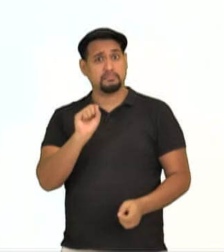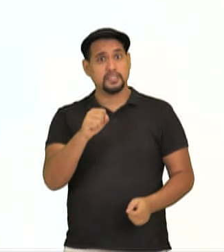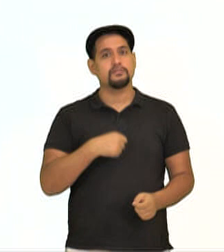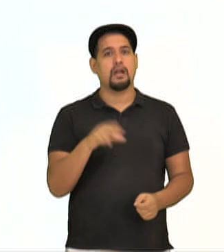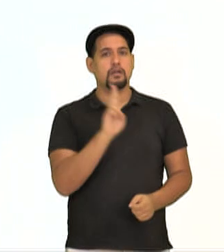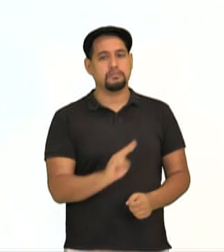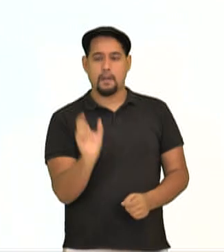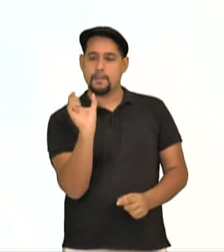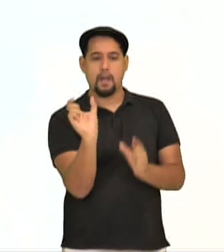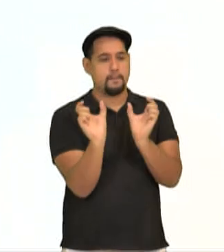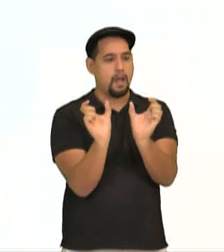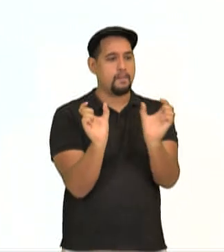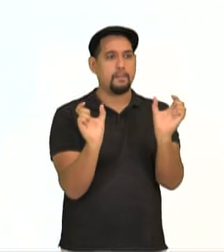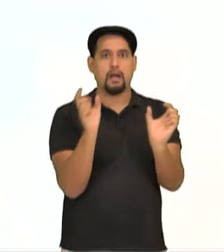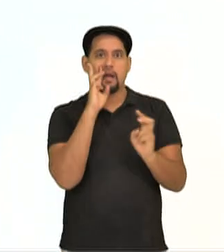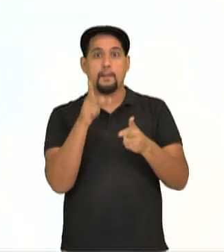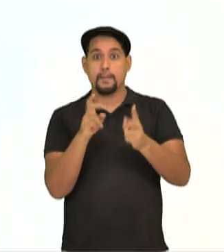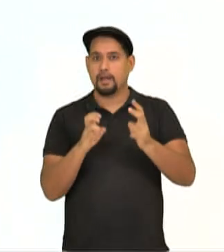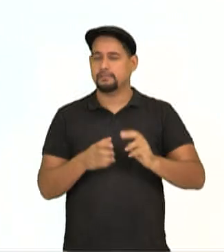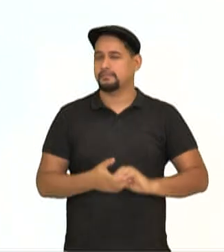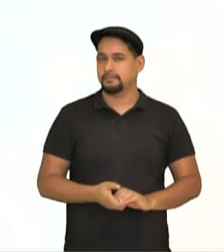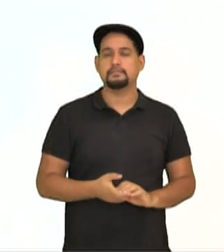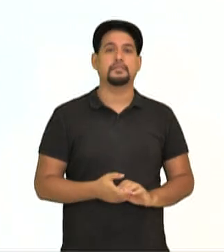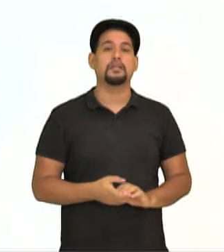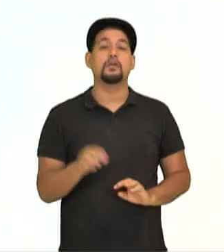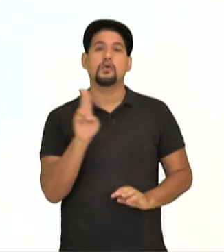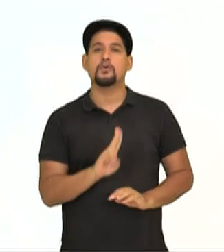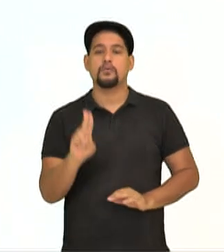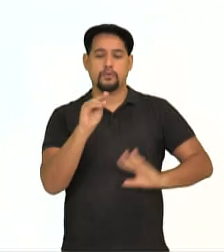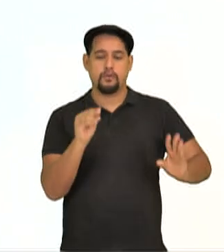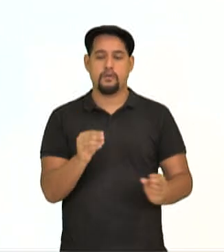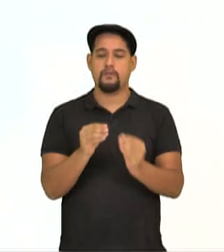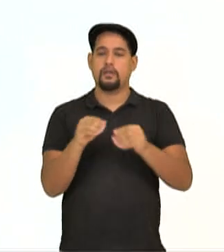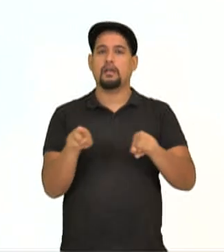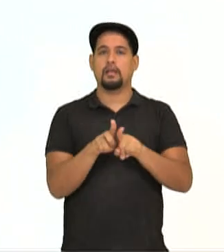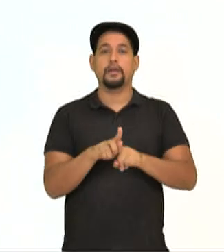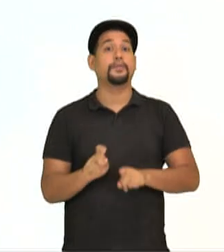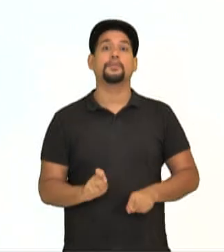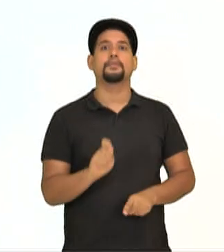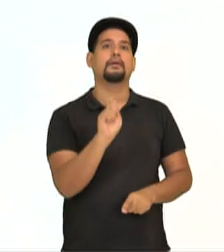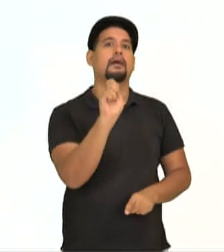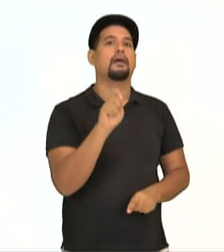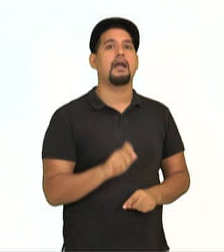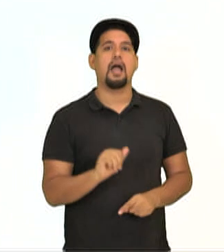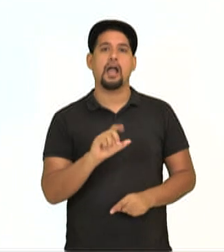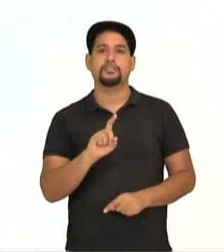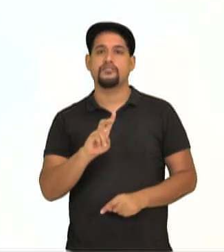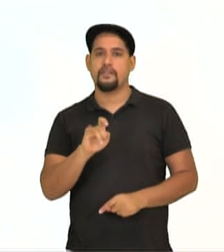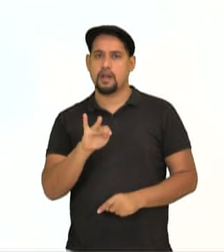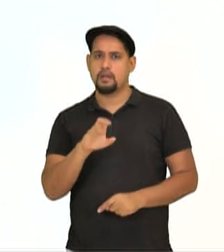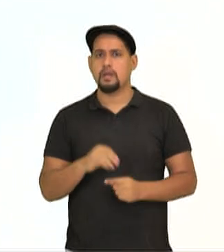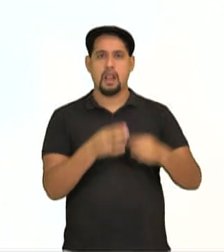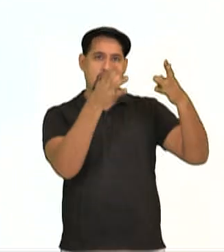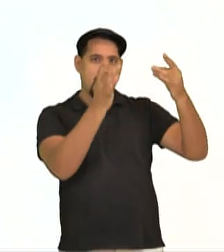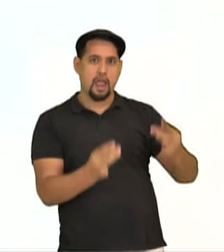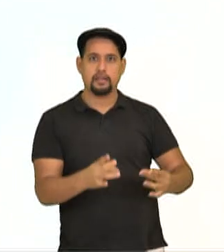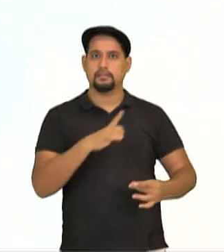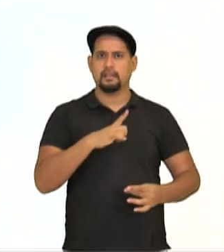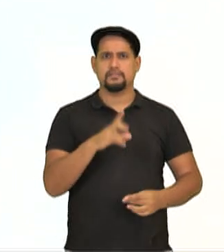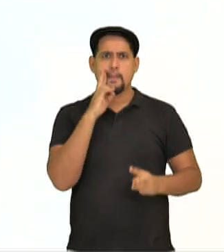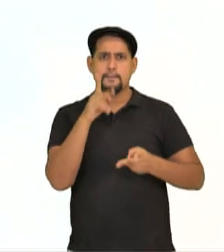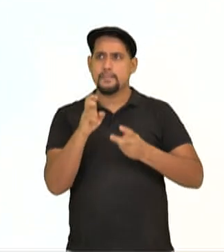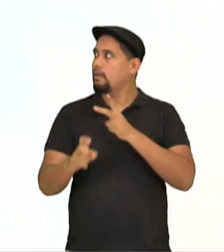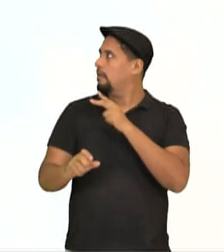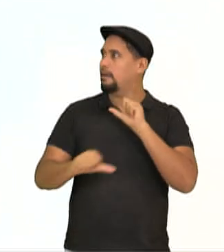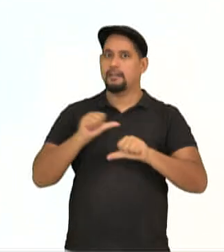preencher essas lacunas. Vejam lá, então. Inclua nos versos a seguir os advérbios listados. Você notou